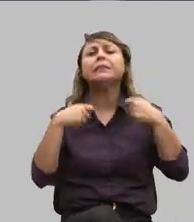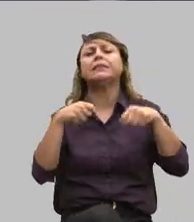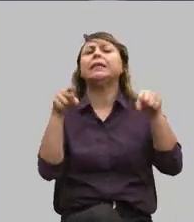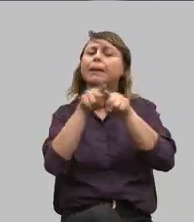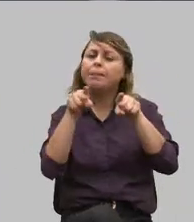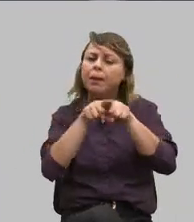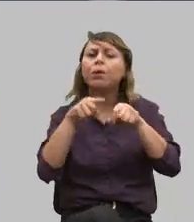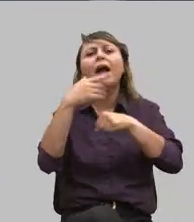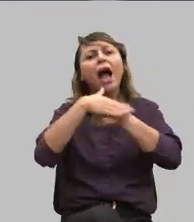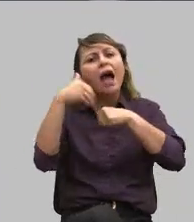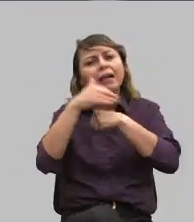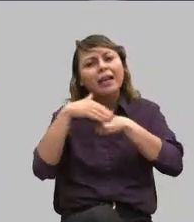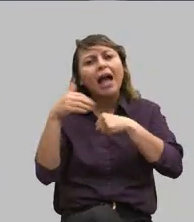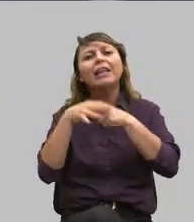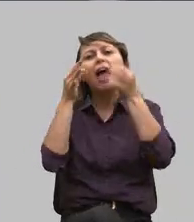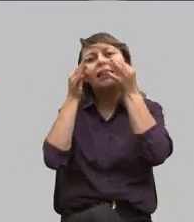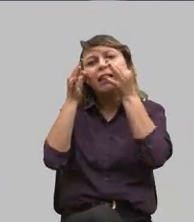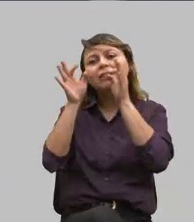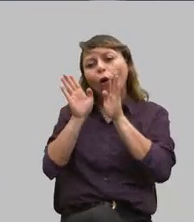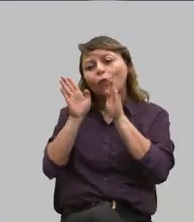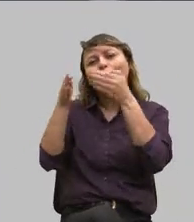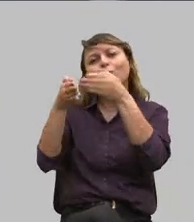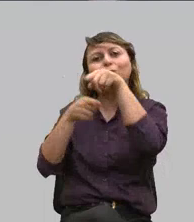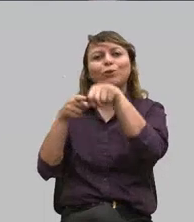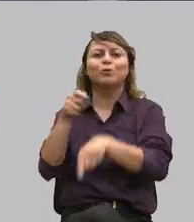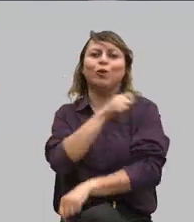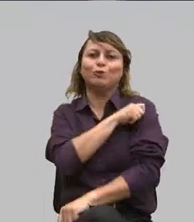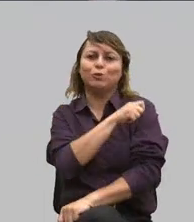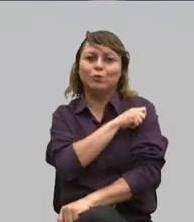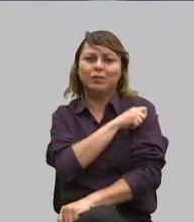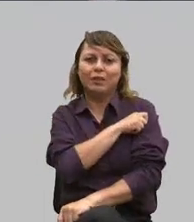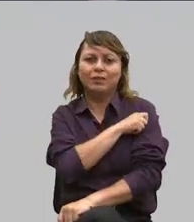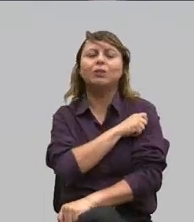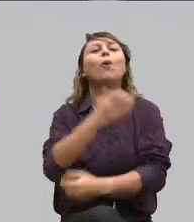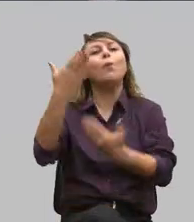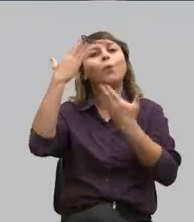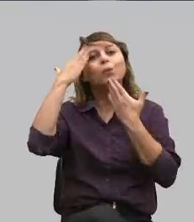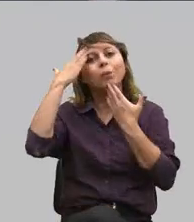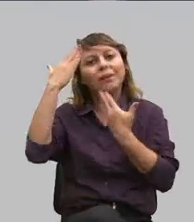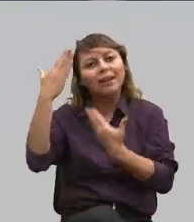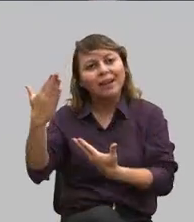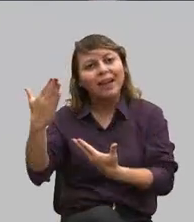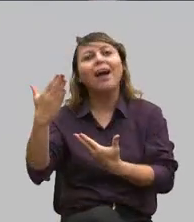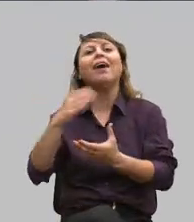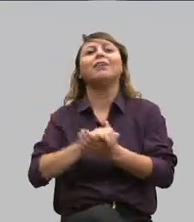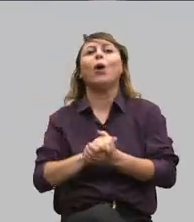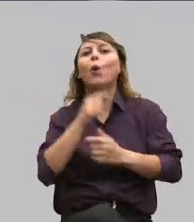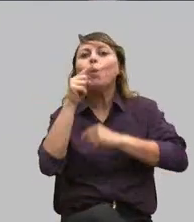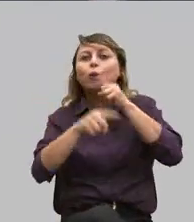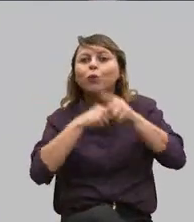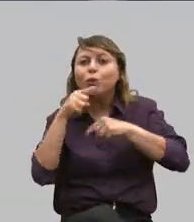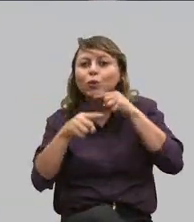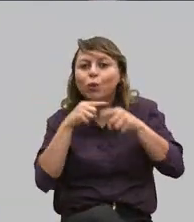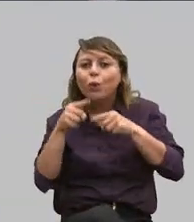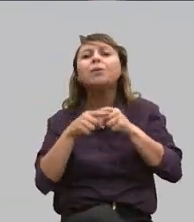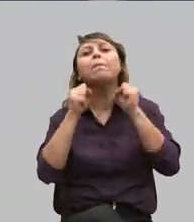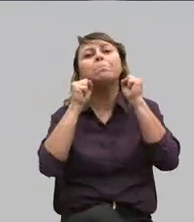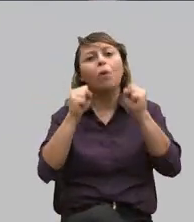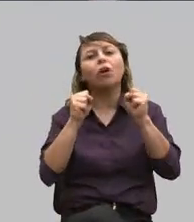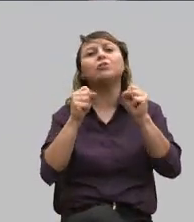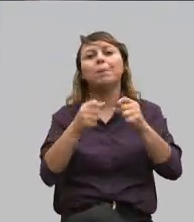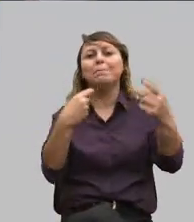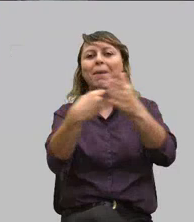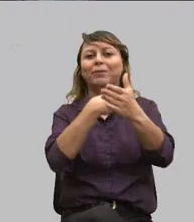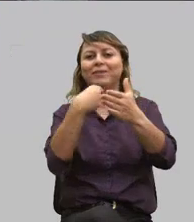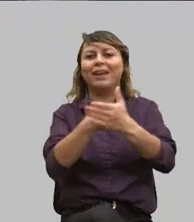a atenção que nós temos com os nossos estudantes pessoal então obrigada alguma dúvida surgir a gente tá à disposição